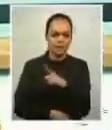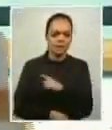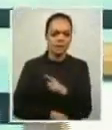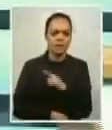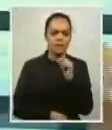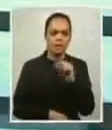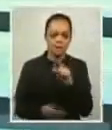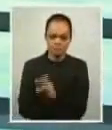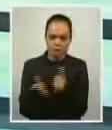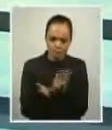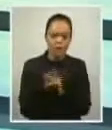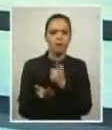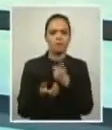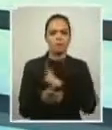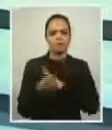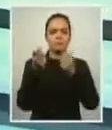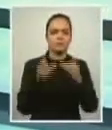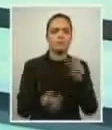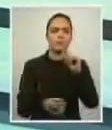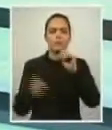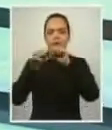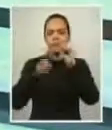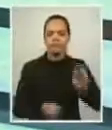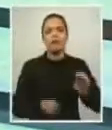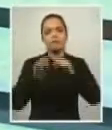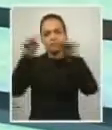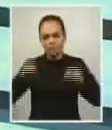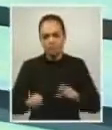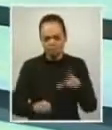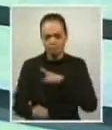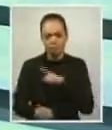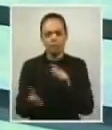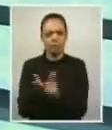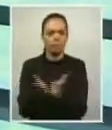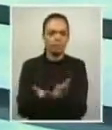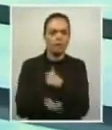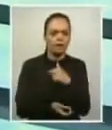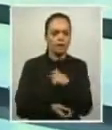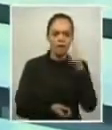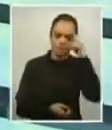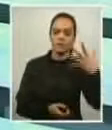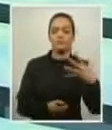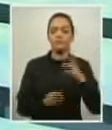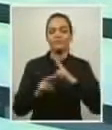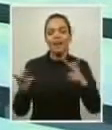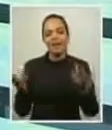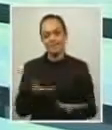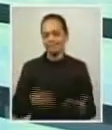tem hora que sobre o que é estado sistema vocês receberão eu hoje resolvi fazer essa viagem de uma outra